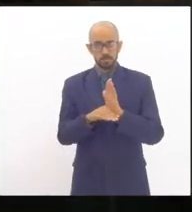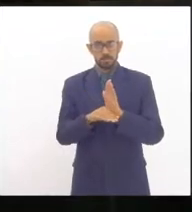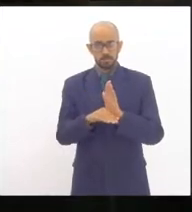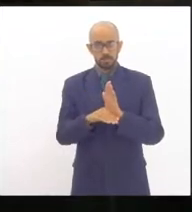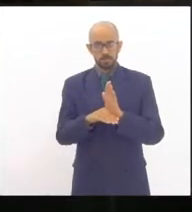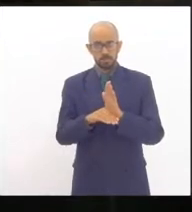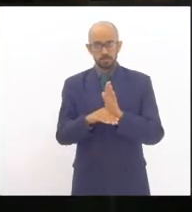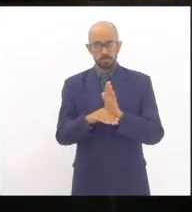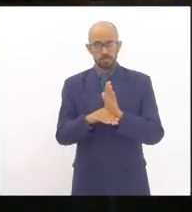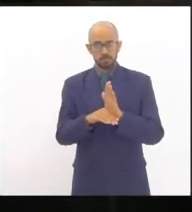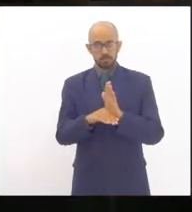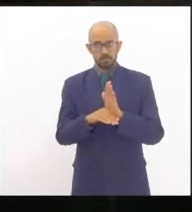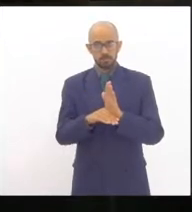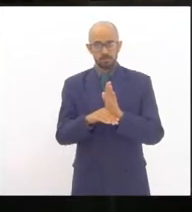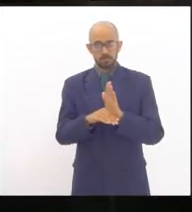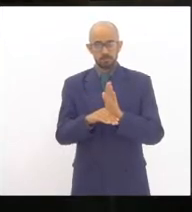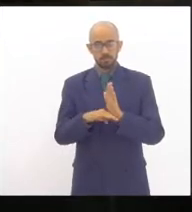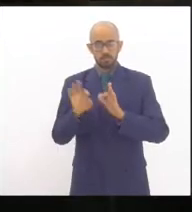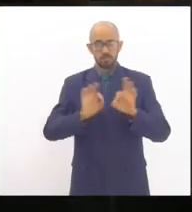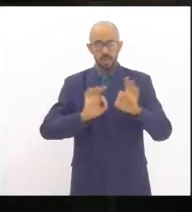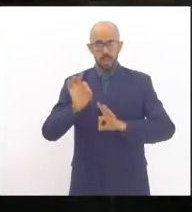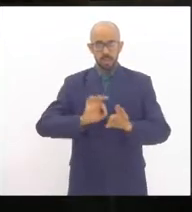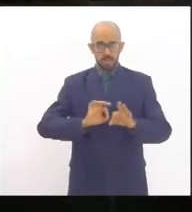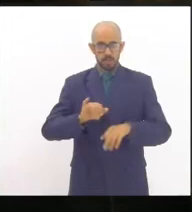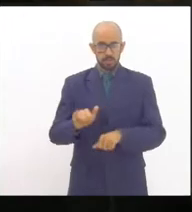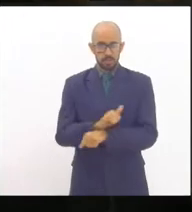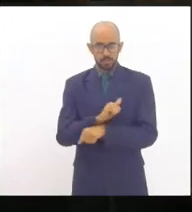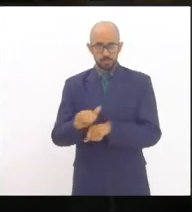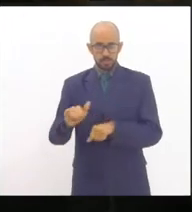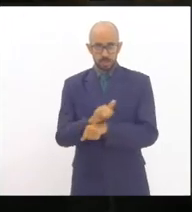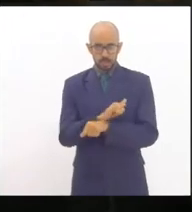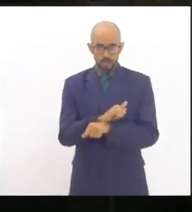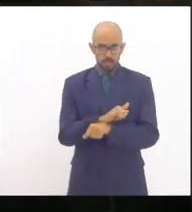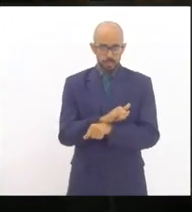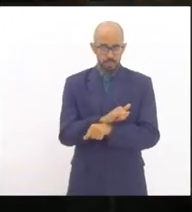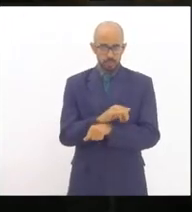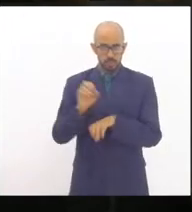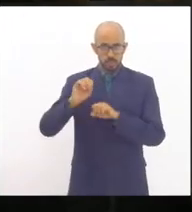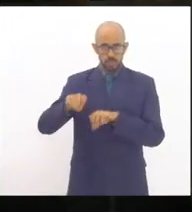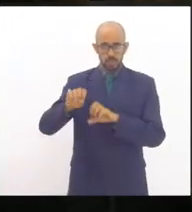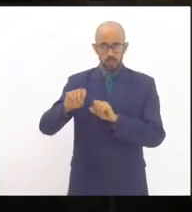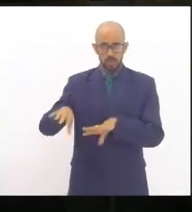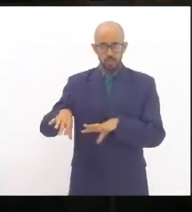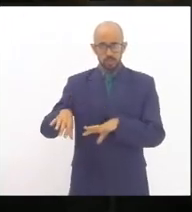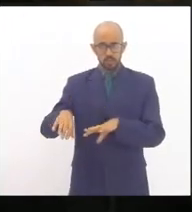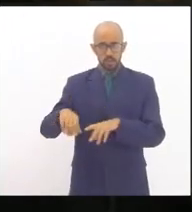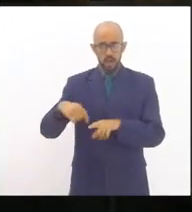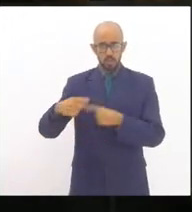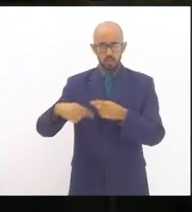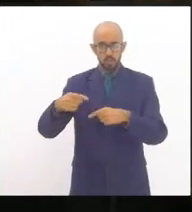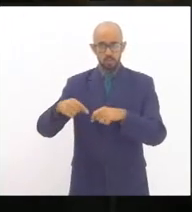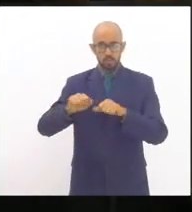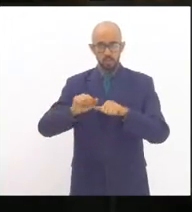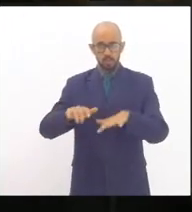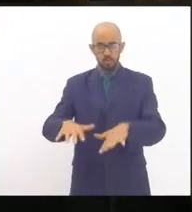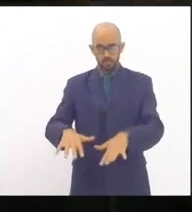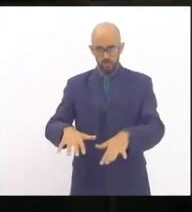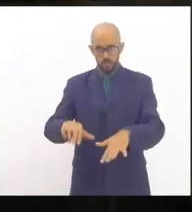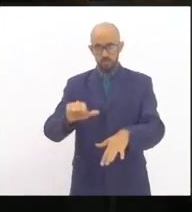13º planejamento estratégico Educacional pois covid-19